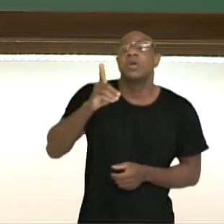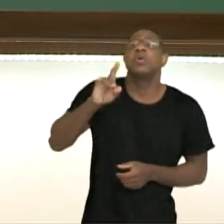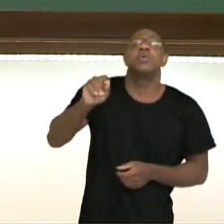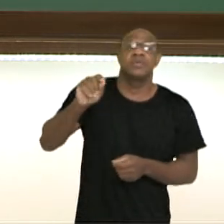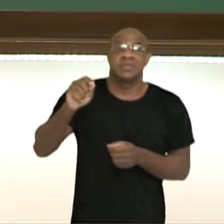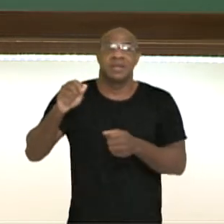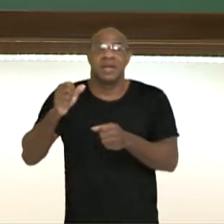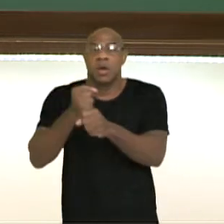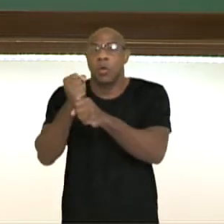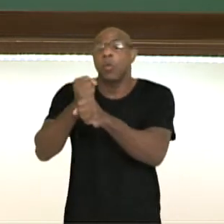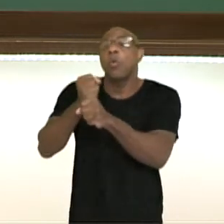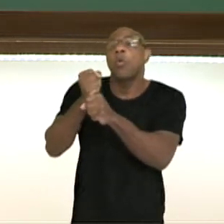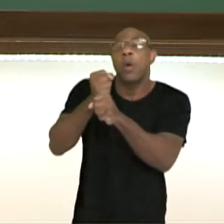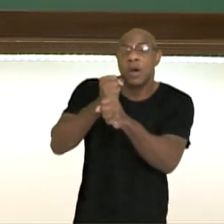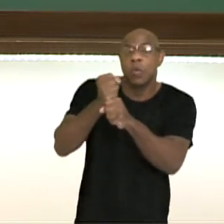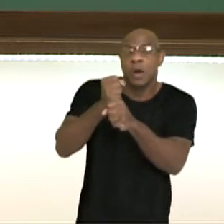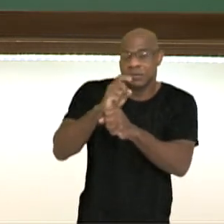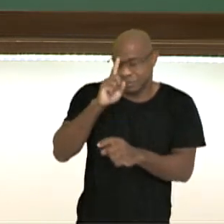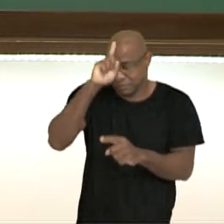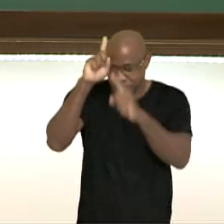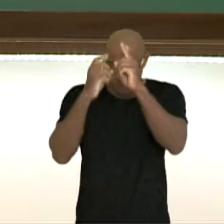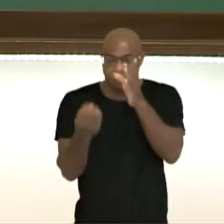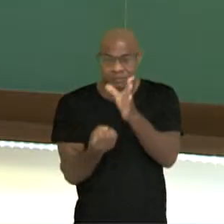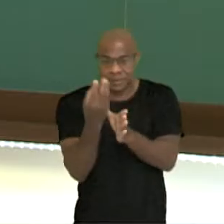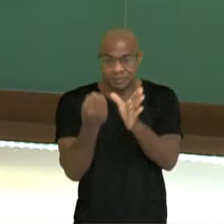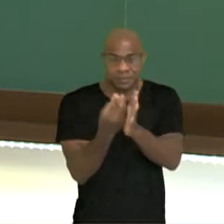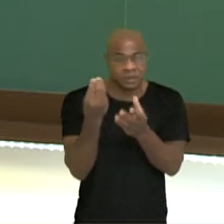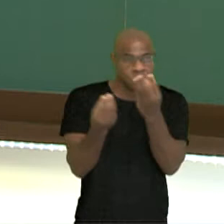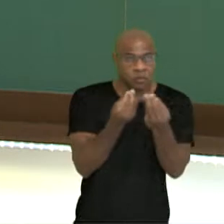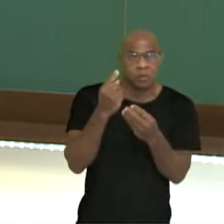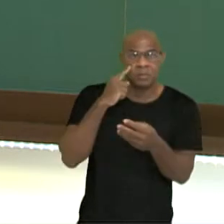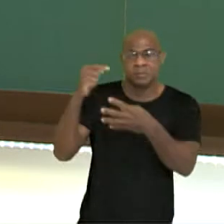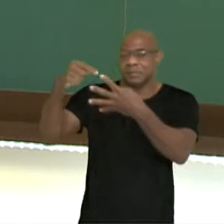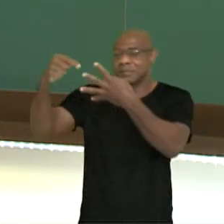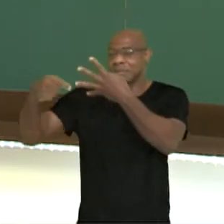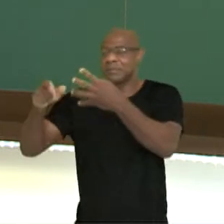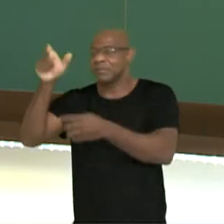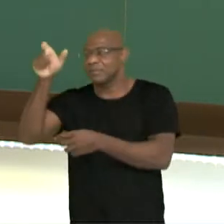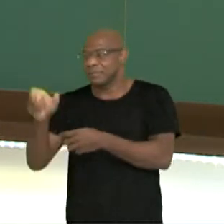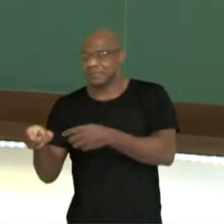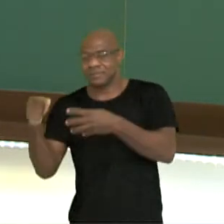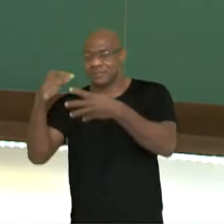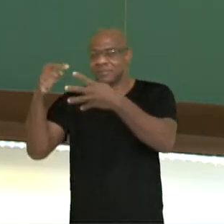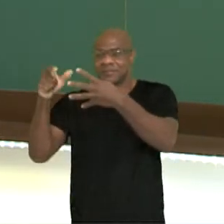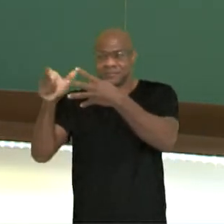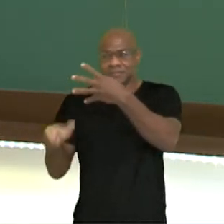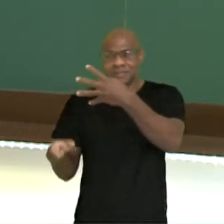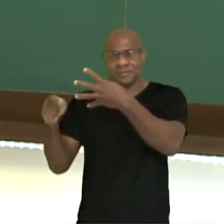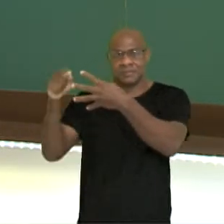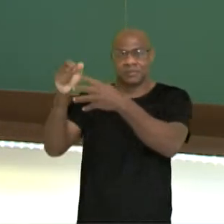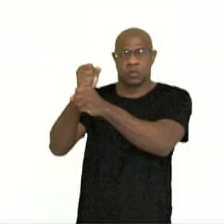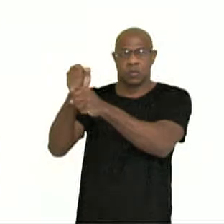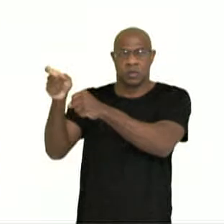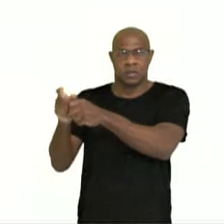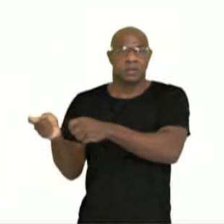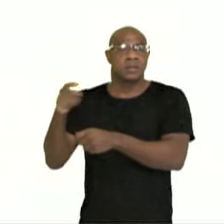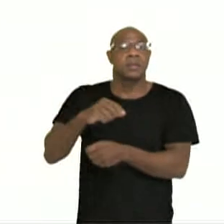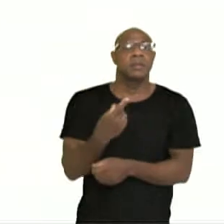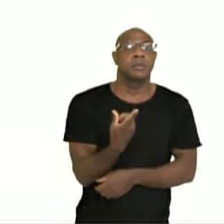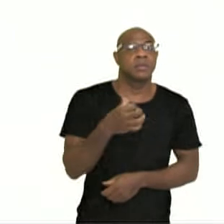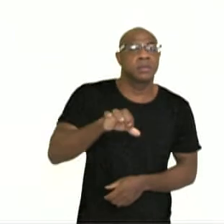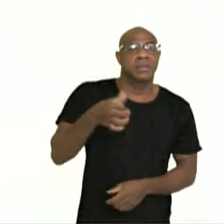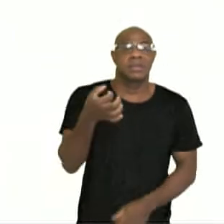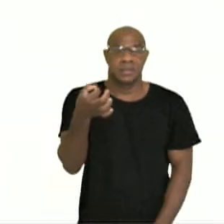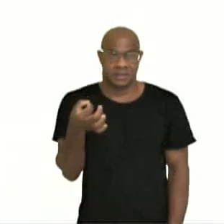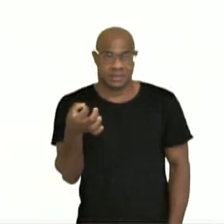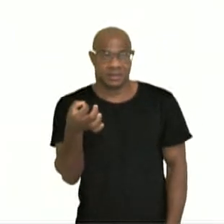slide foram, né, inventados. Então, olha só, pessoal, né, em 1960, né, em 1960, it